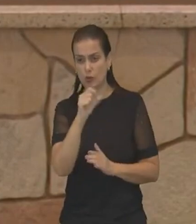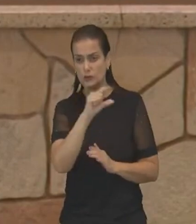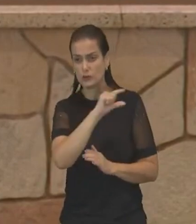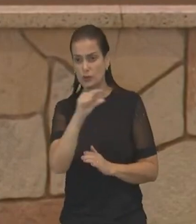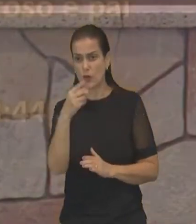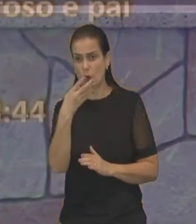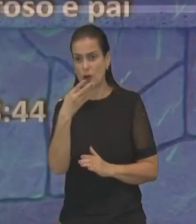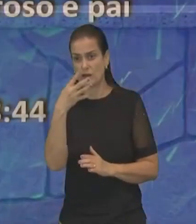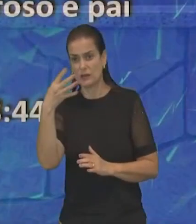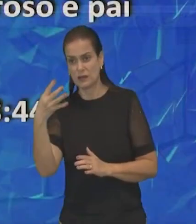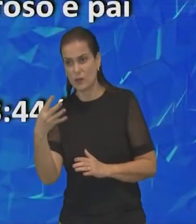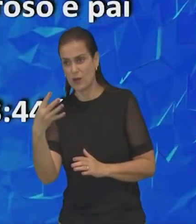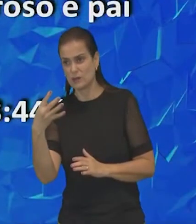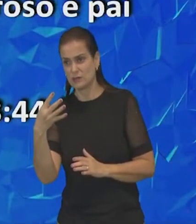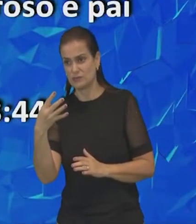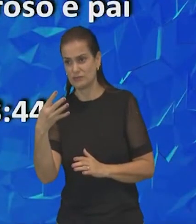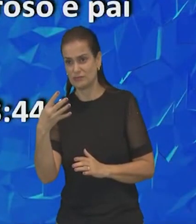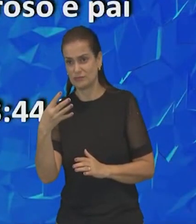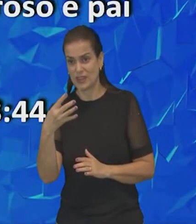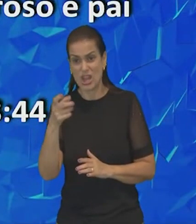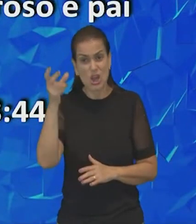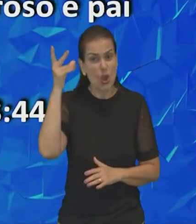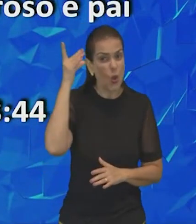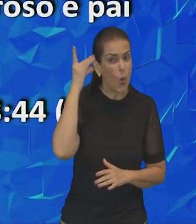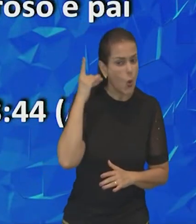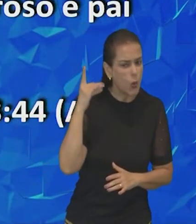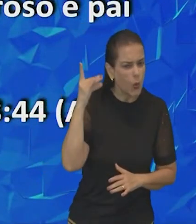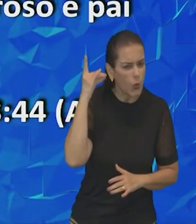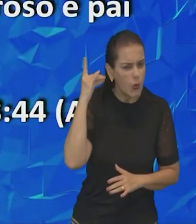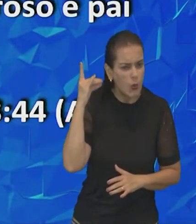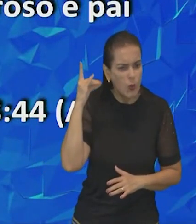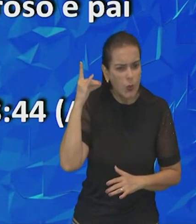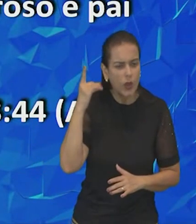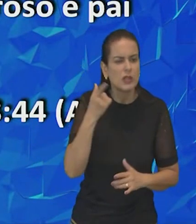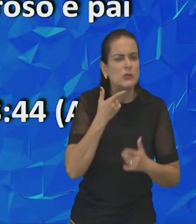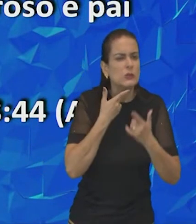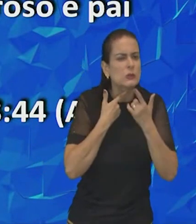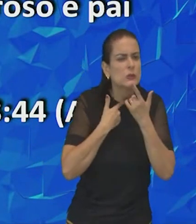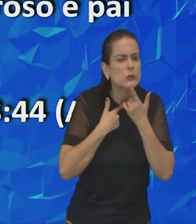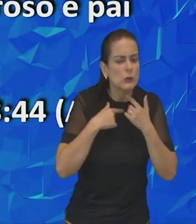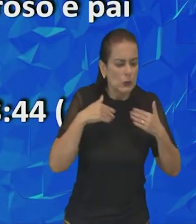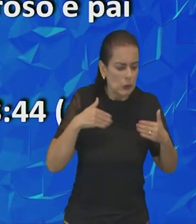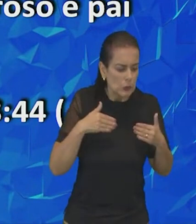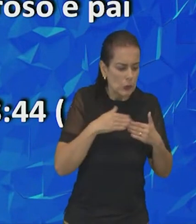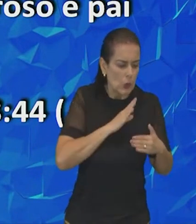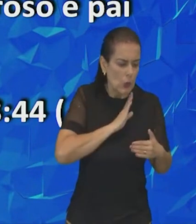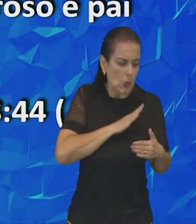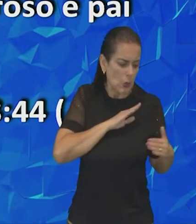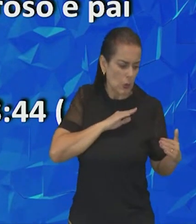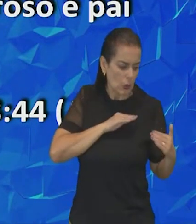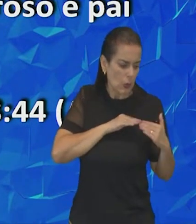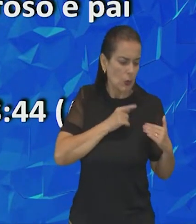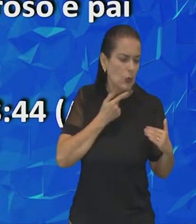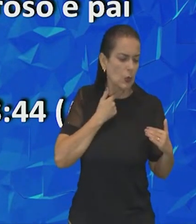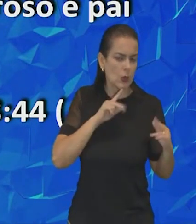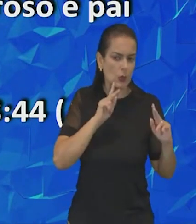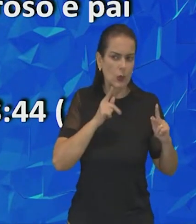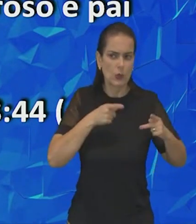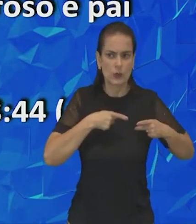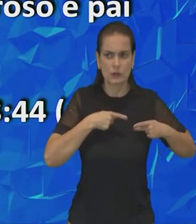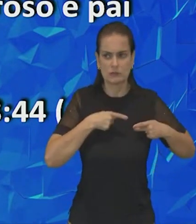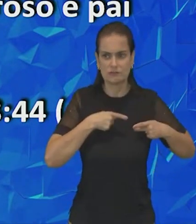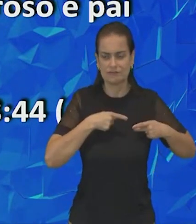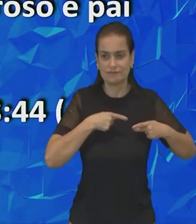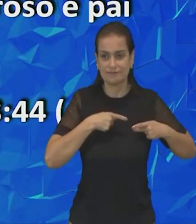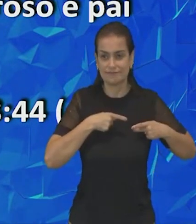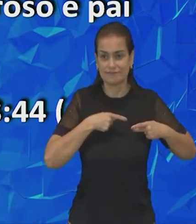do diabo, que é vosso pai, e quereis satisfazer vós os desejos, e quereis satisfazer os desejos. Ele foi homicida desde o